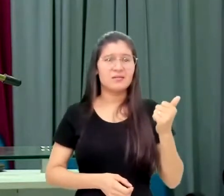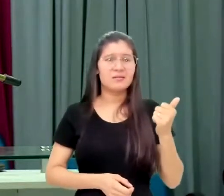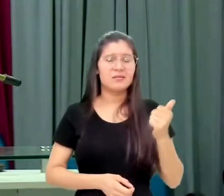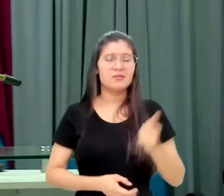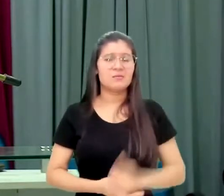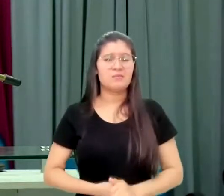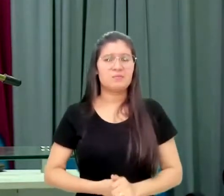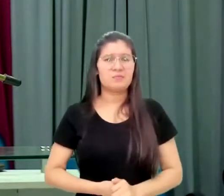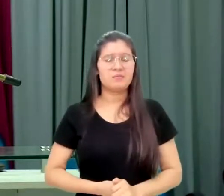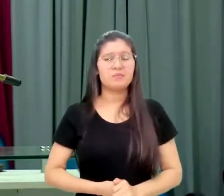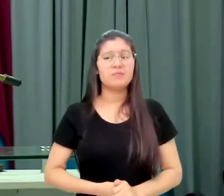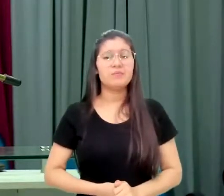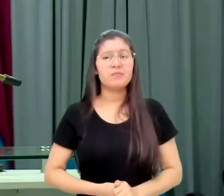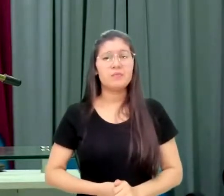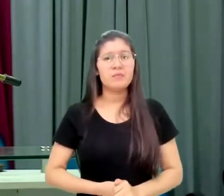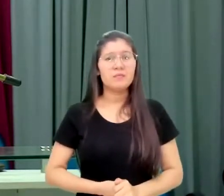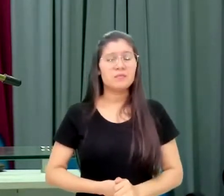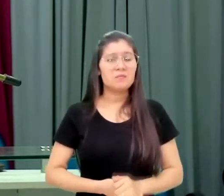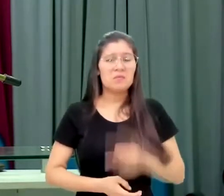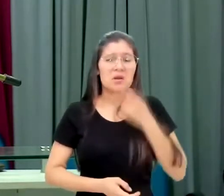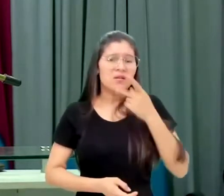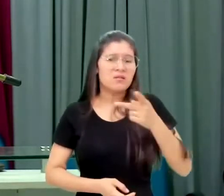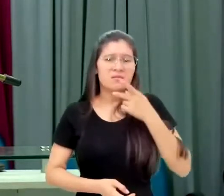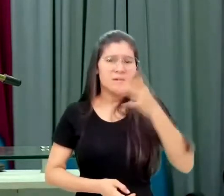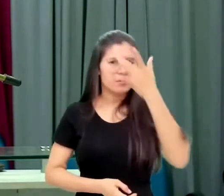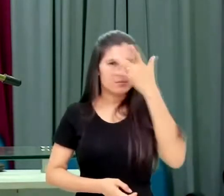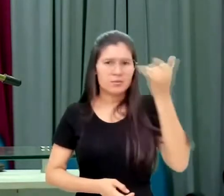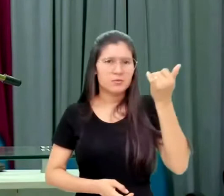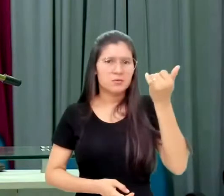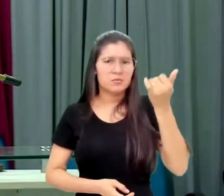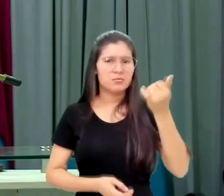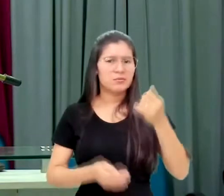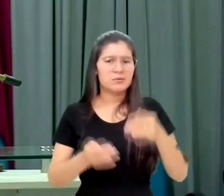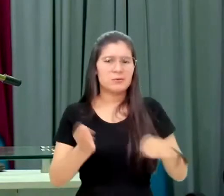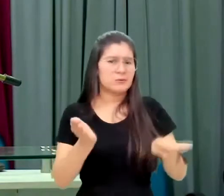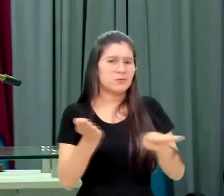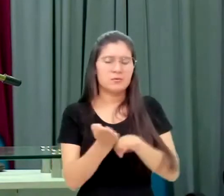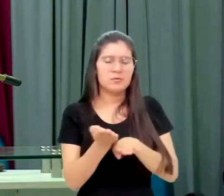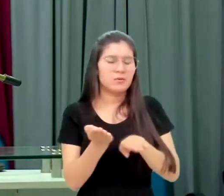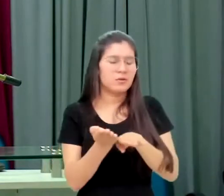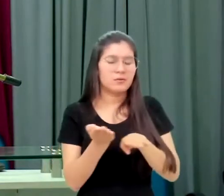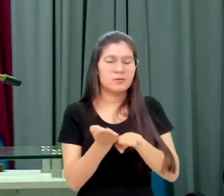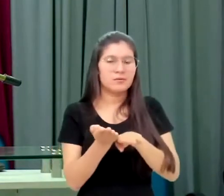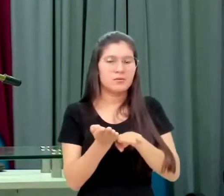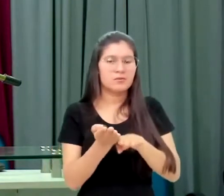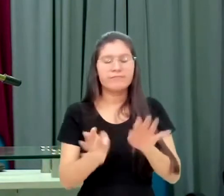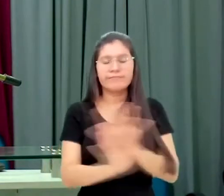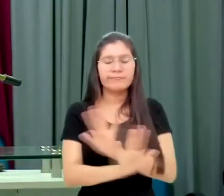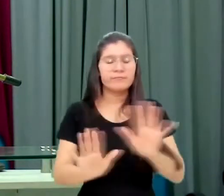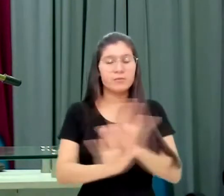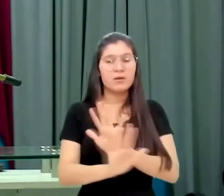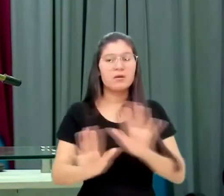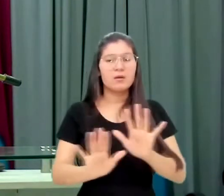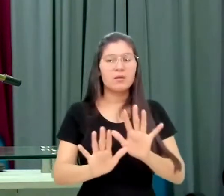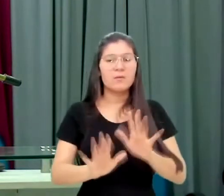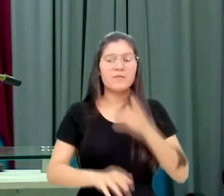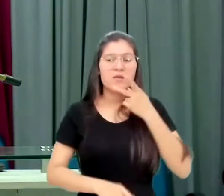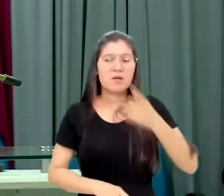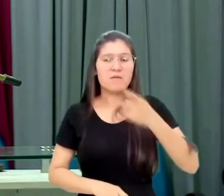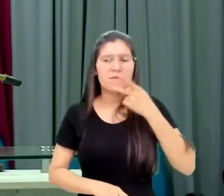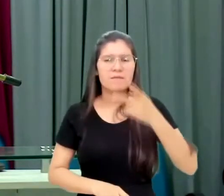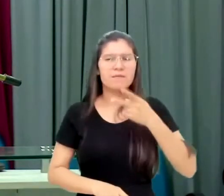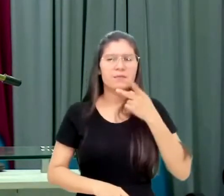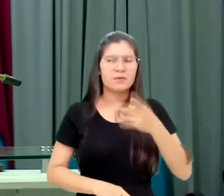referindo às pessoas que nunca ouviram falar do Senhor. Me refiro àqueles que professam o